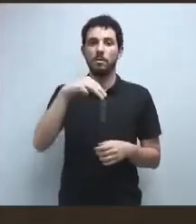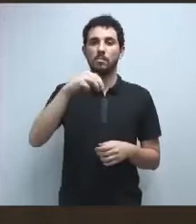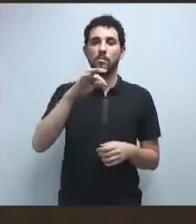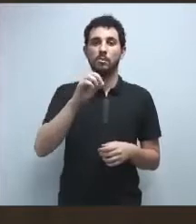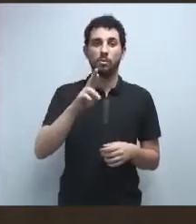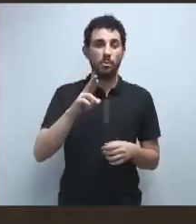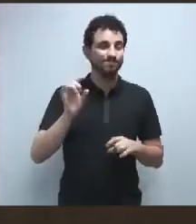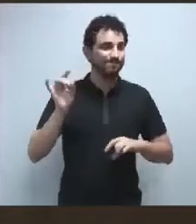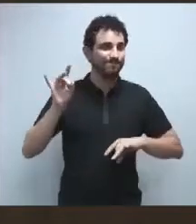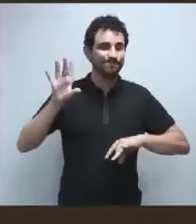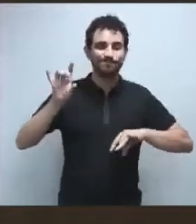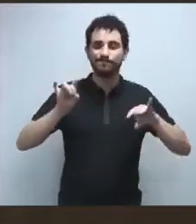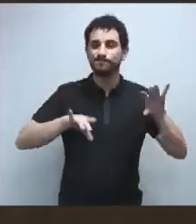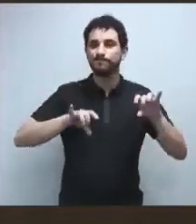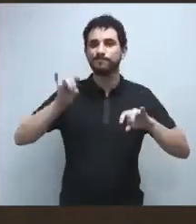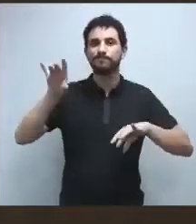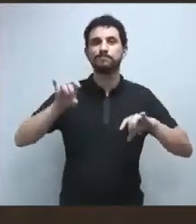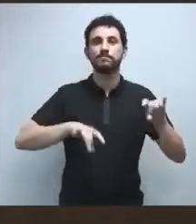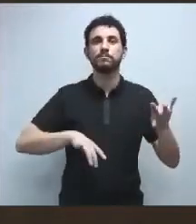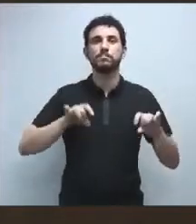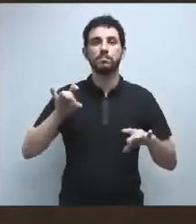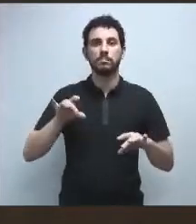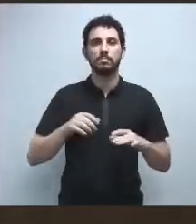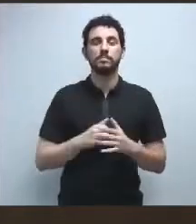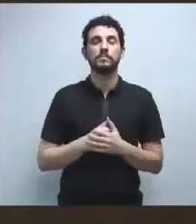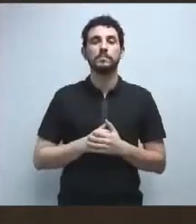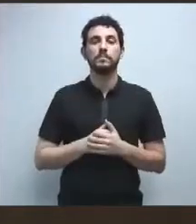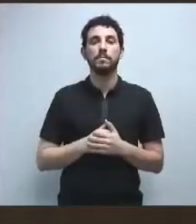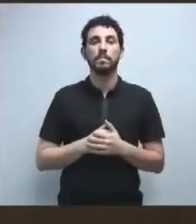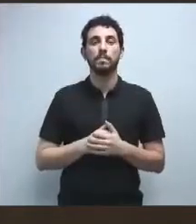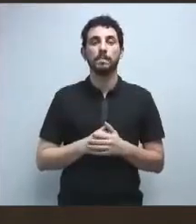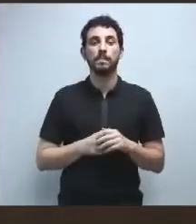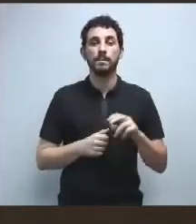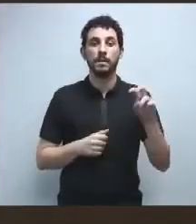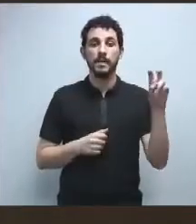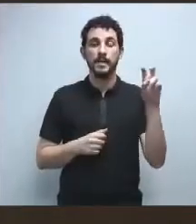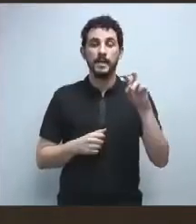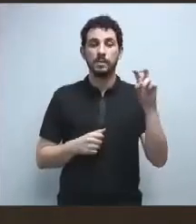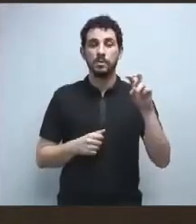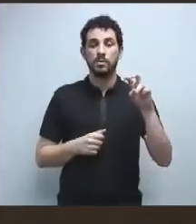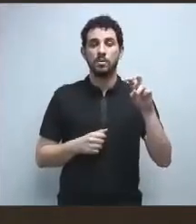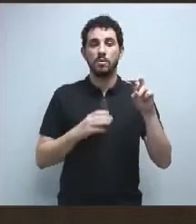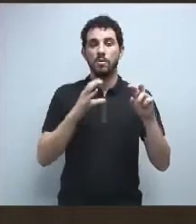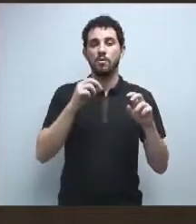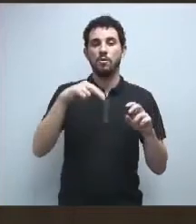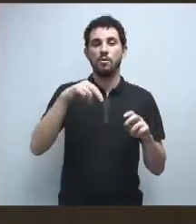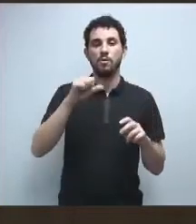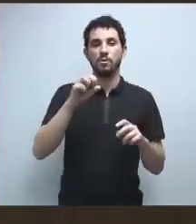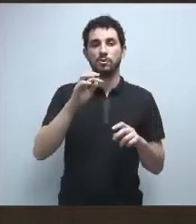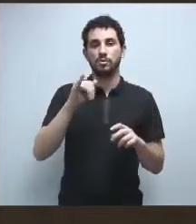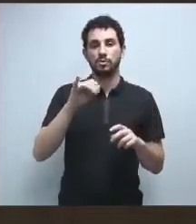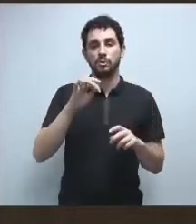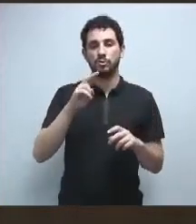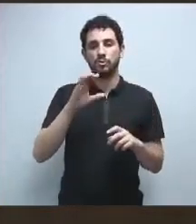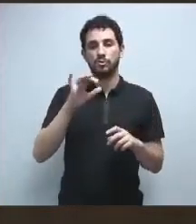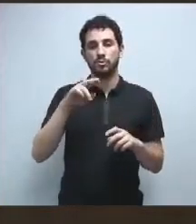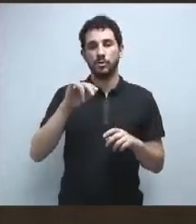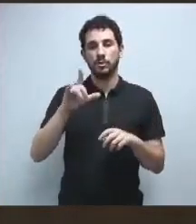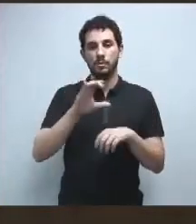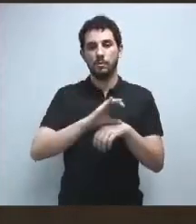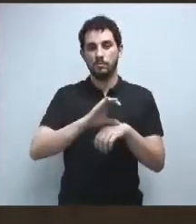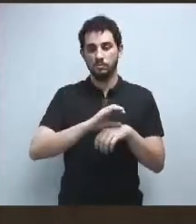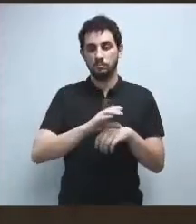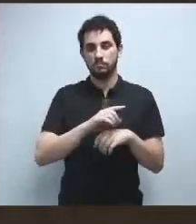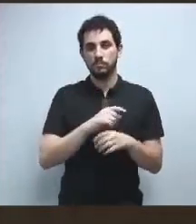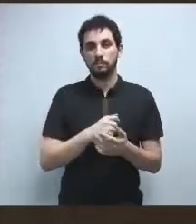brilhante e aí foi pelo quinto constitucional meu grande amigo eu